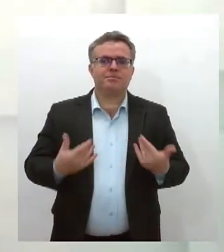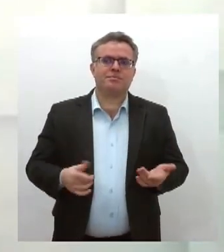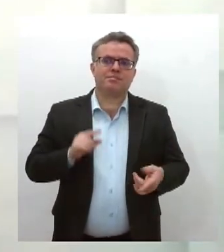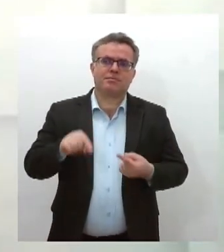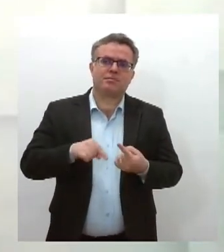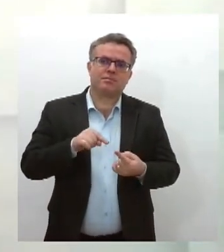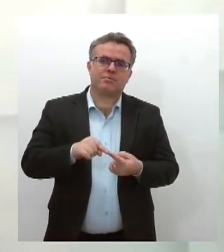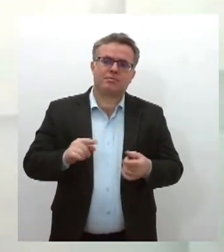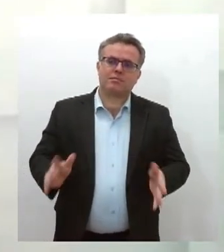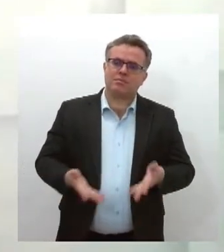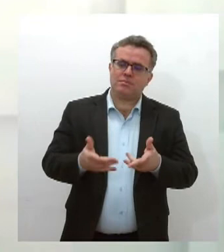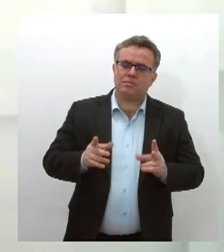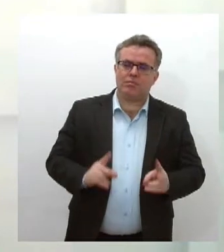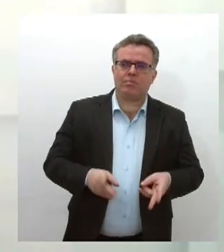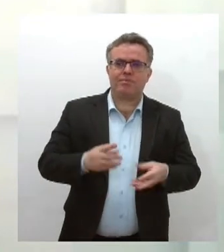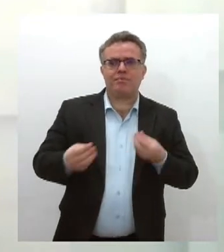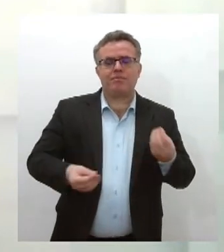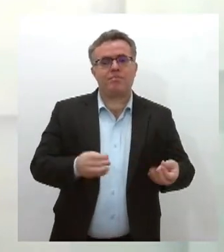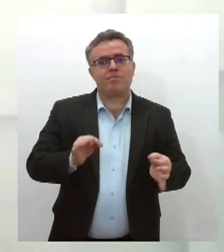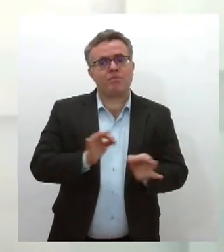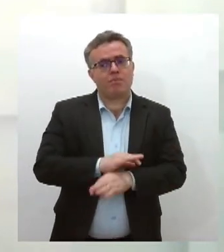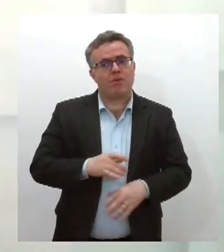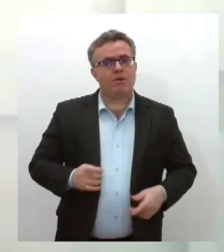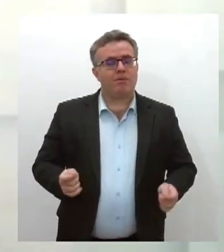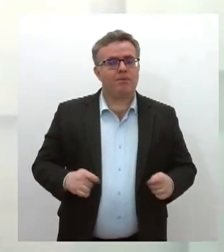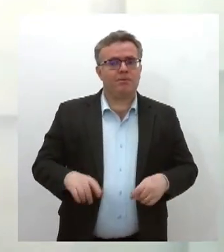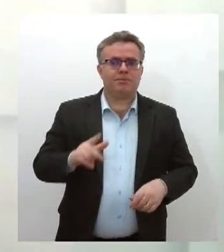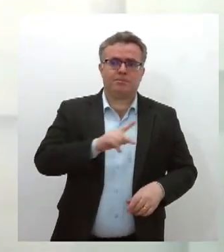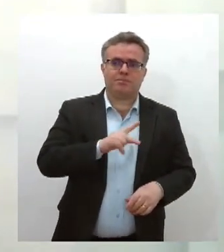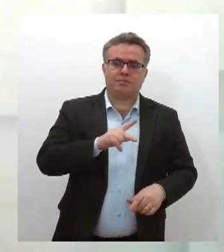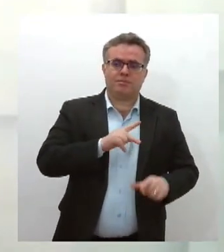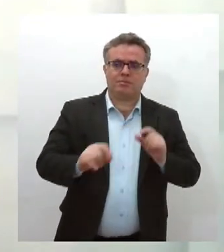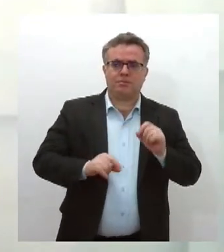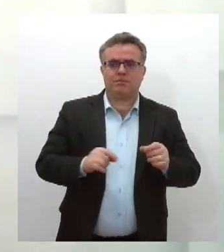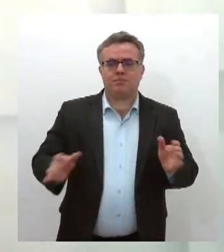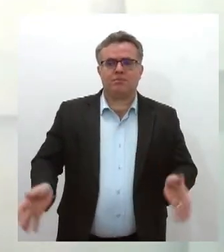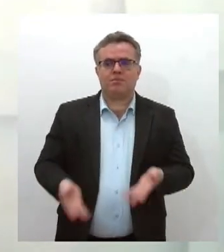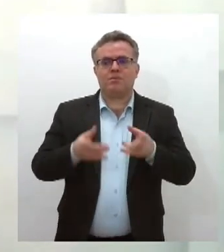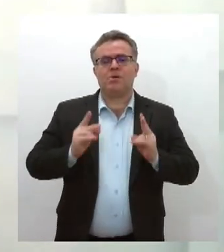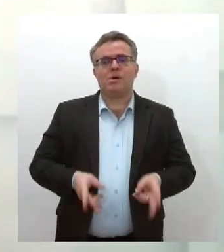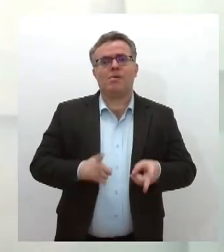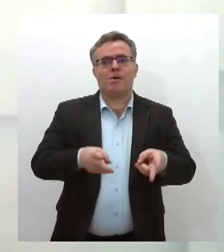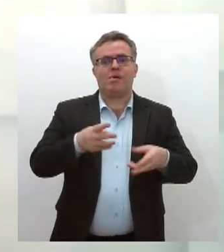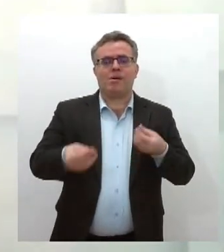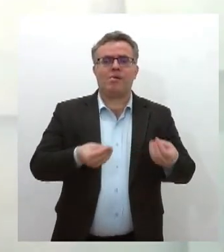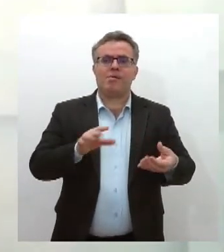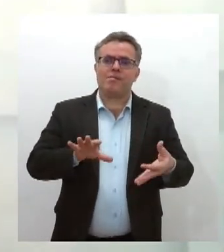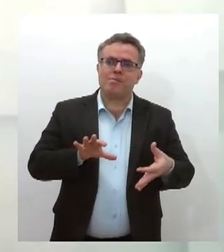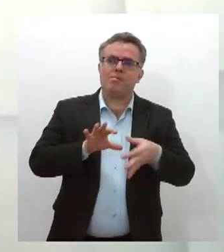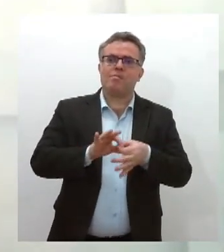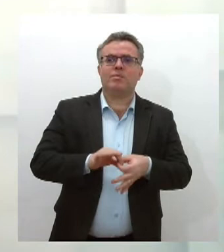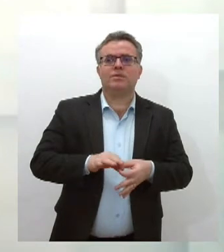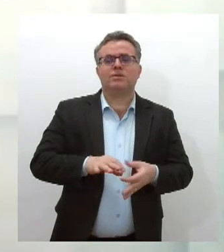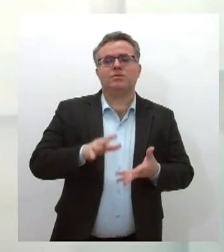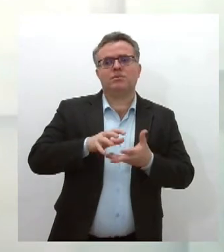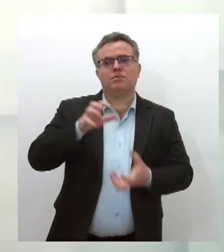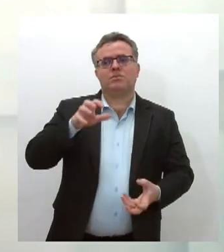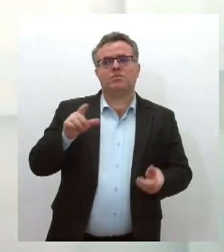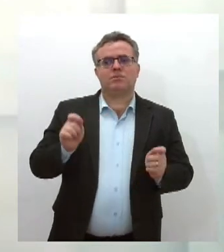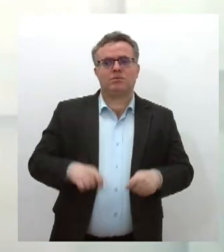estimular órgãos públicos e também empresas privadas para que elas promovam ações voltadas para a terceira idade e elas